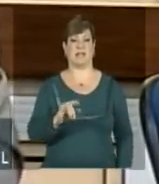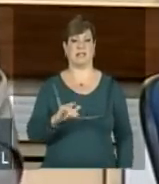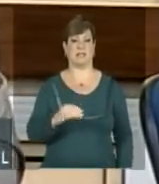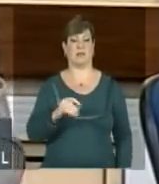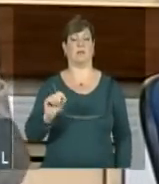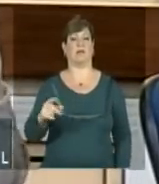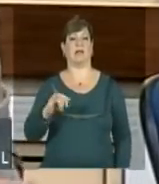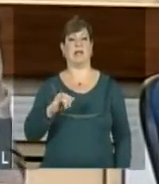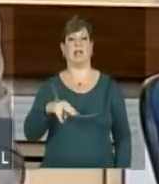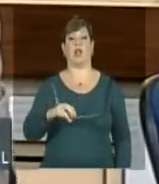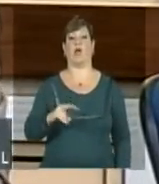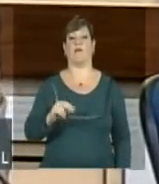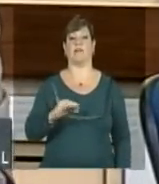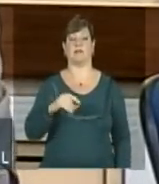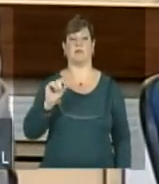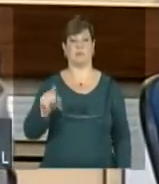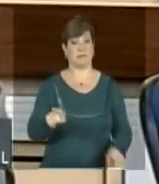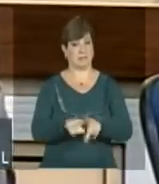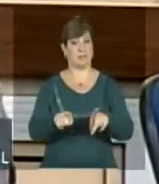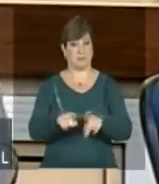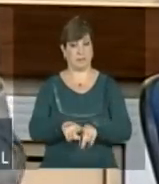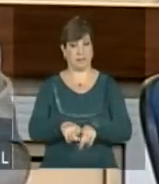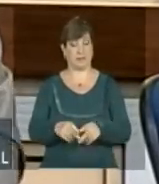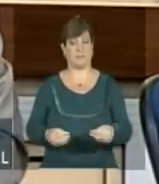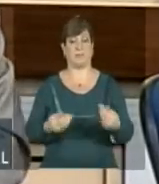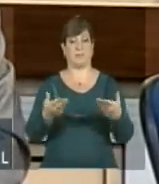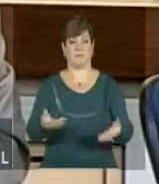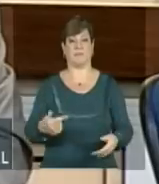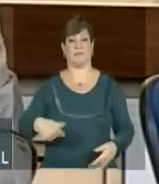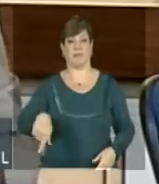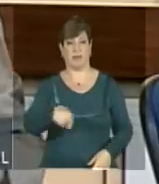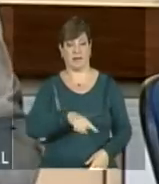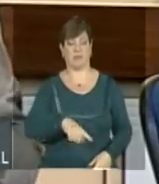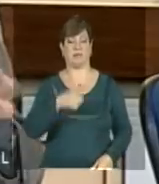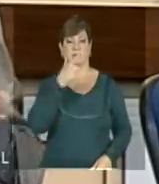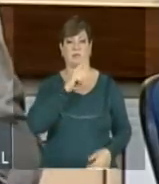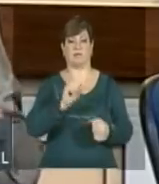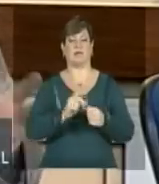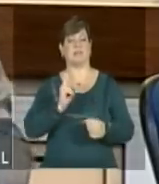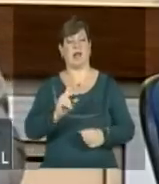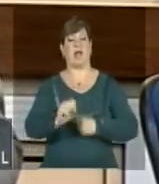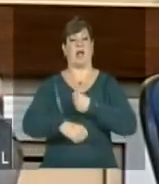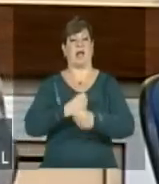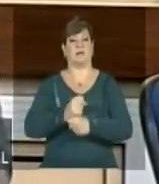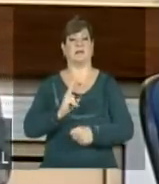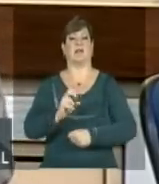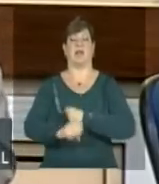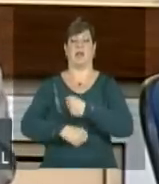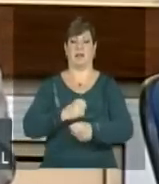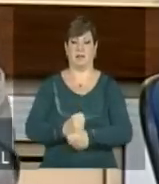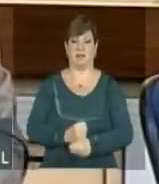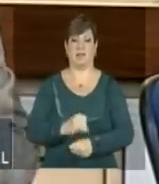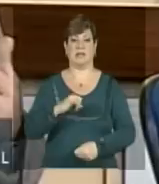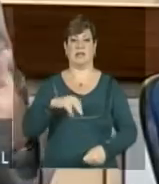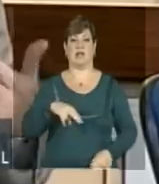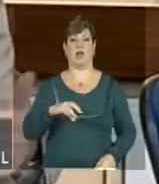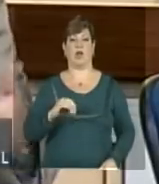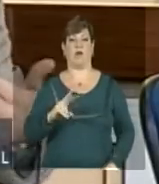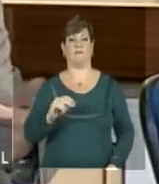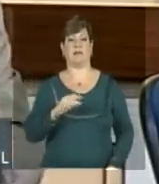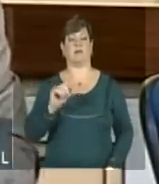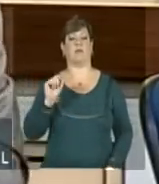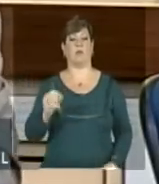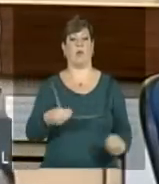pelas inovações que também promovem na própria realização do concurso, a cada ano, inovando o modo de